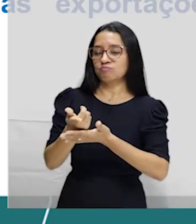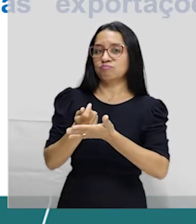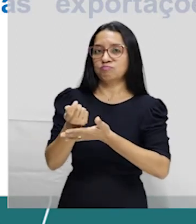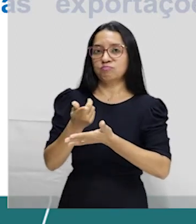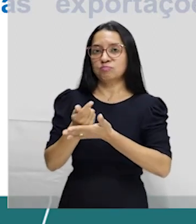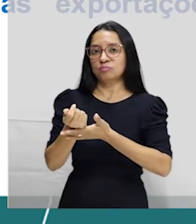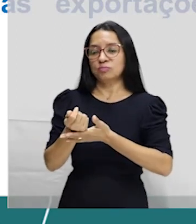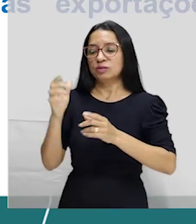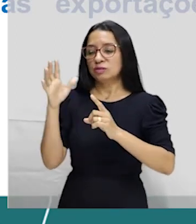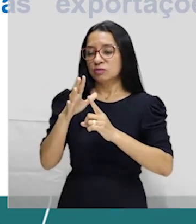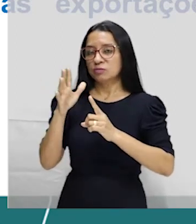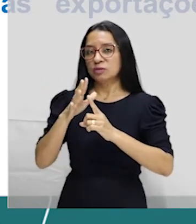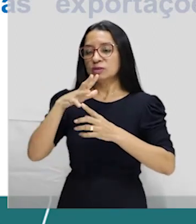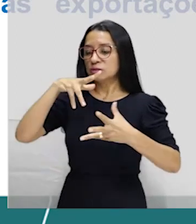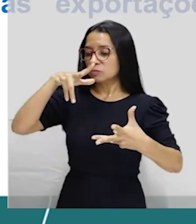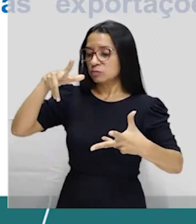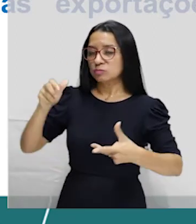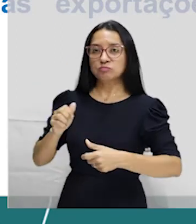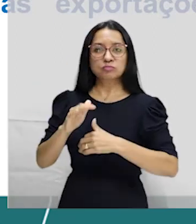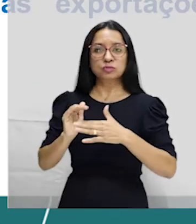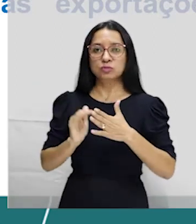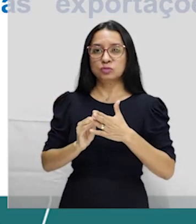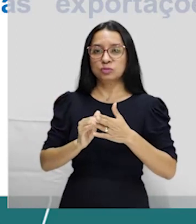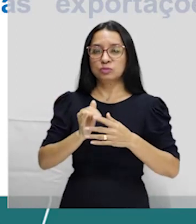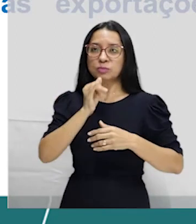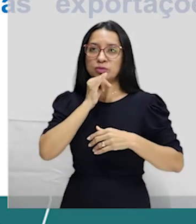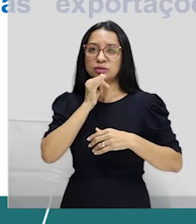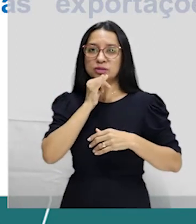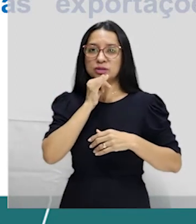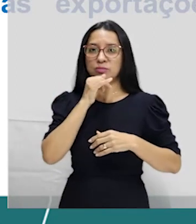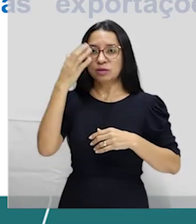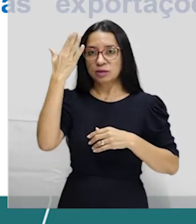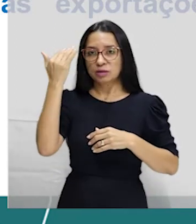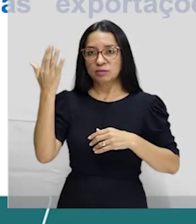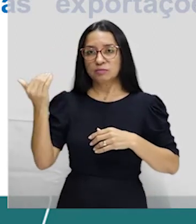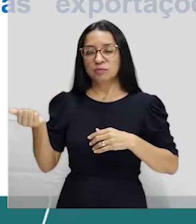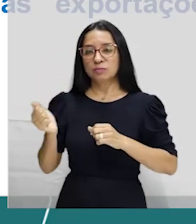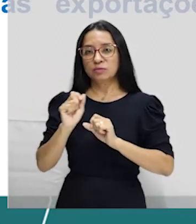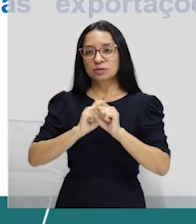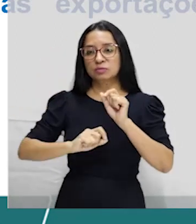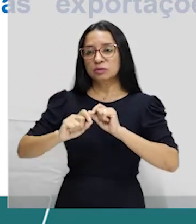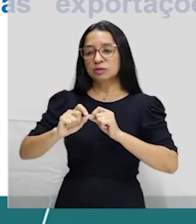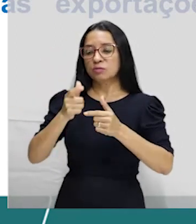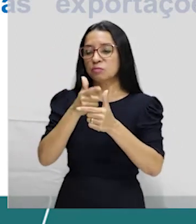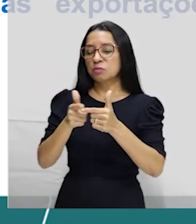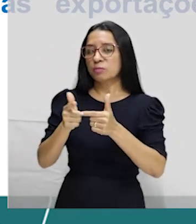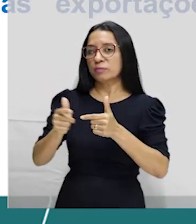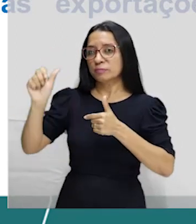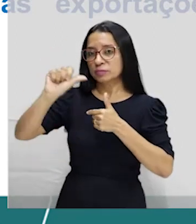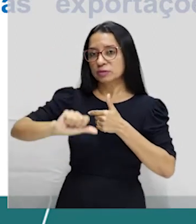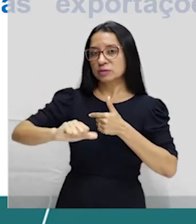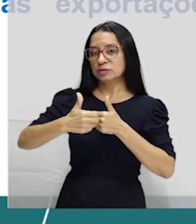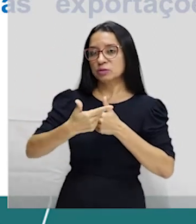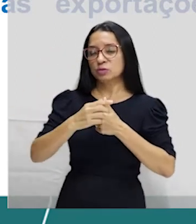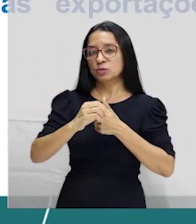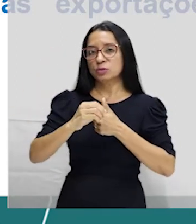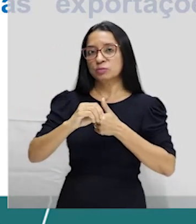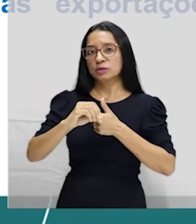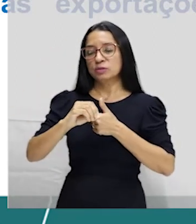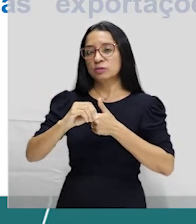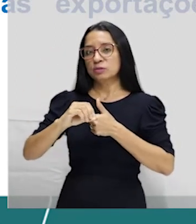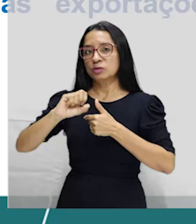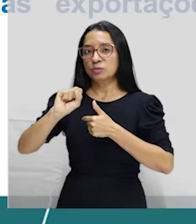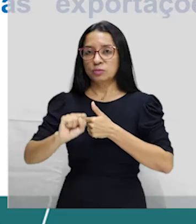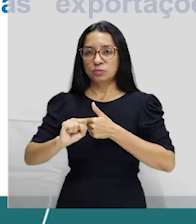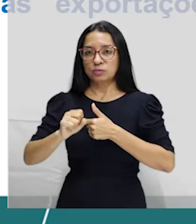norte-americana, influencia no mundo todo. Eu posso te citar, por exemplo, a famosa crise de 2008, né, quando nós temos nos Estados Unidos o